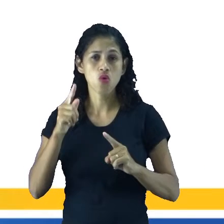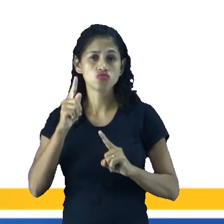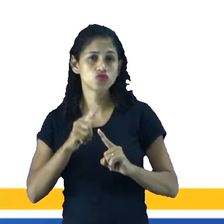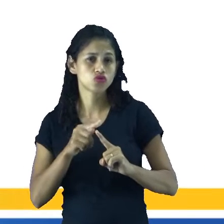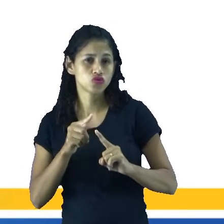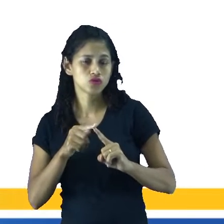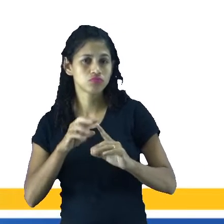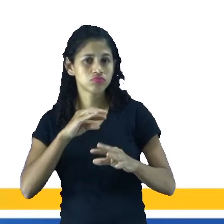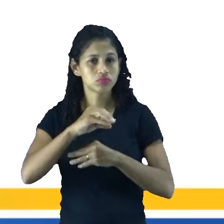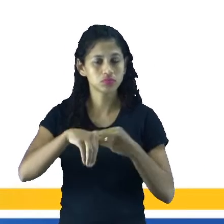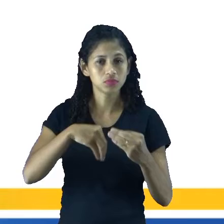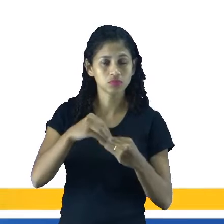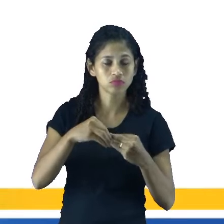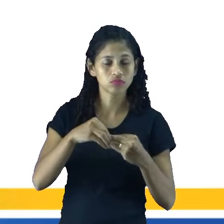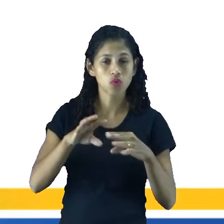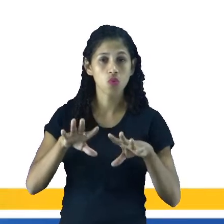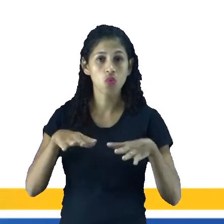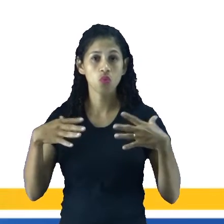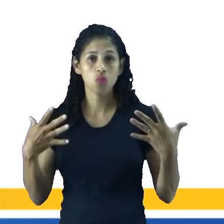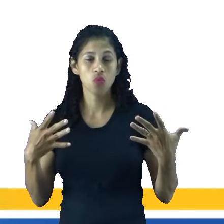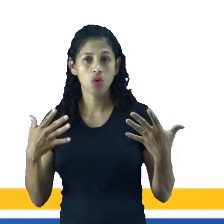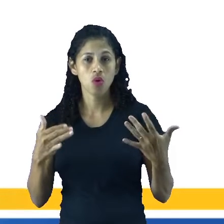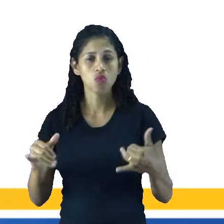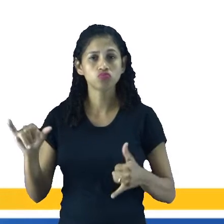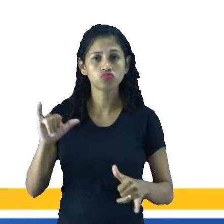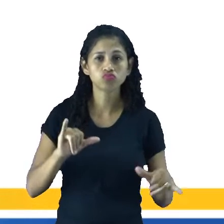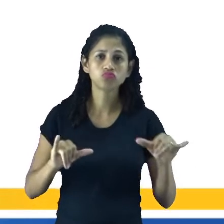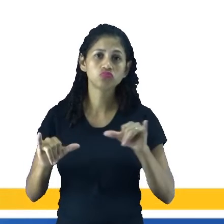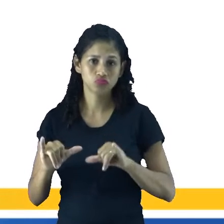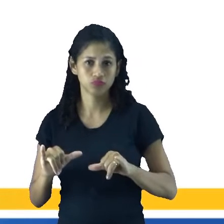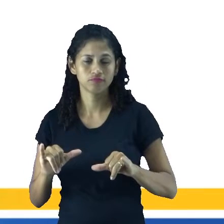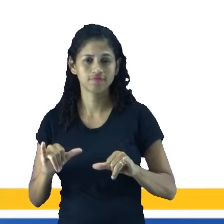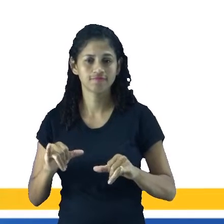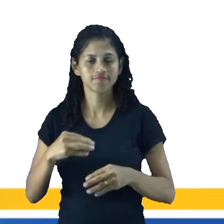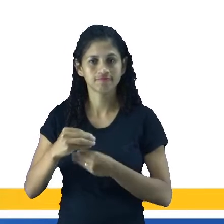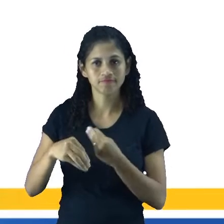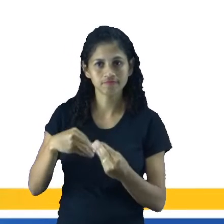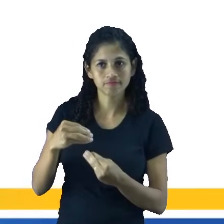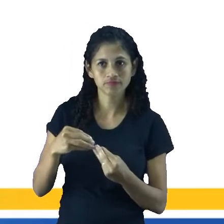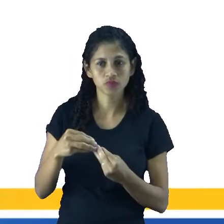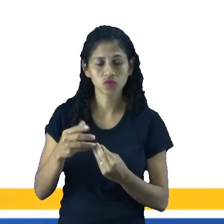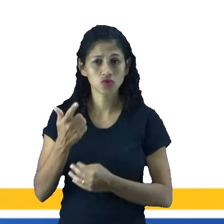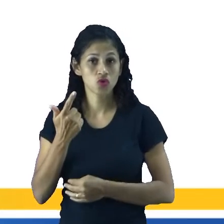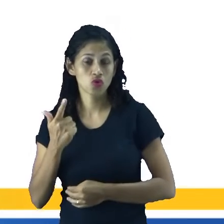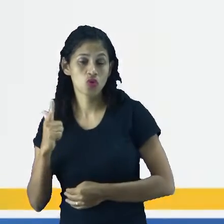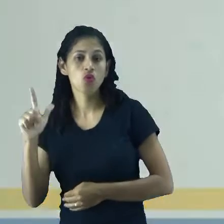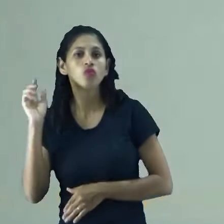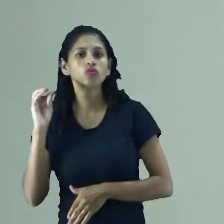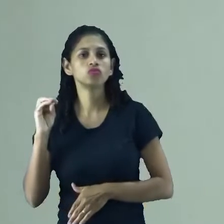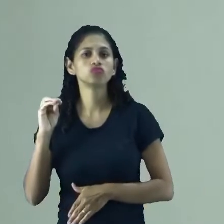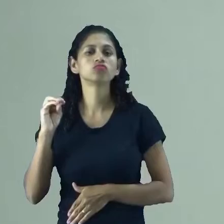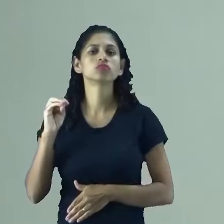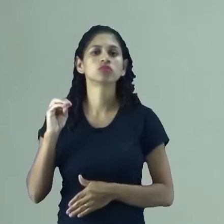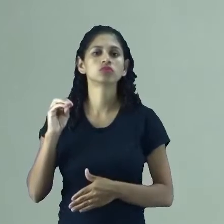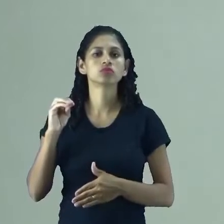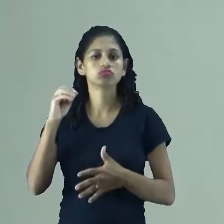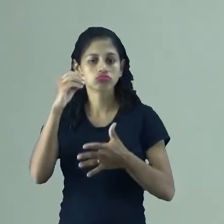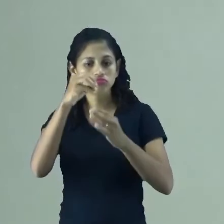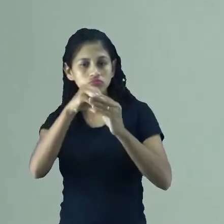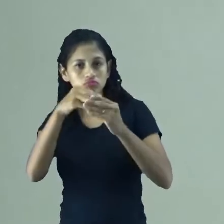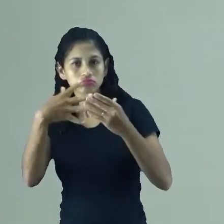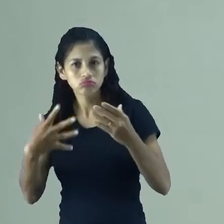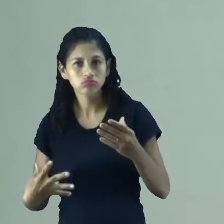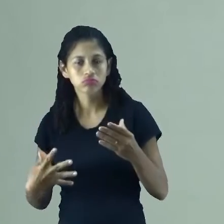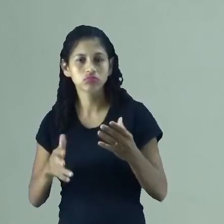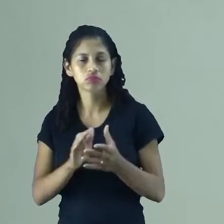a natureza dos elementos químicos envolvidos, e também podemos observar outros aspectos. Um deles que eu venho falando muito para vocês